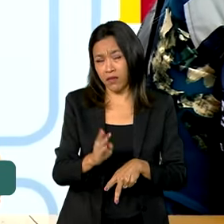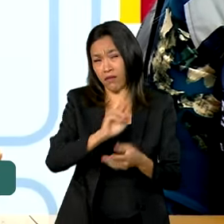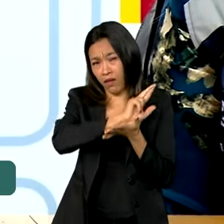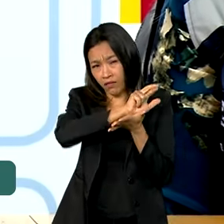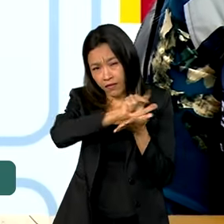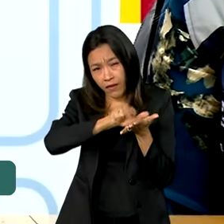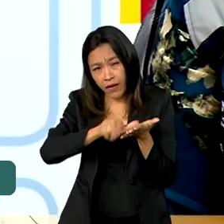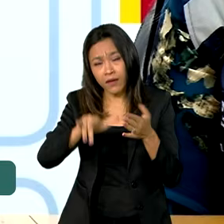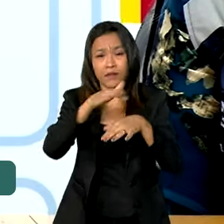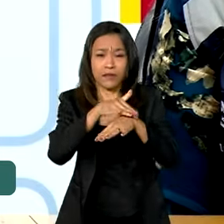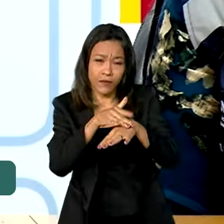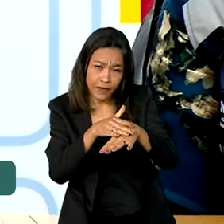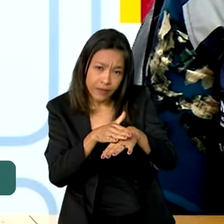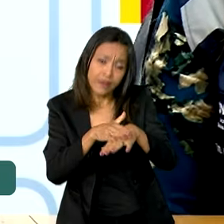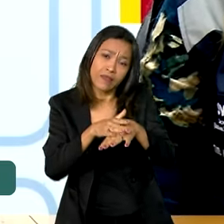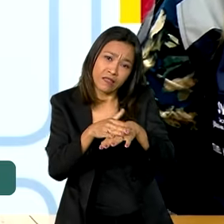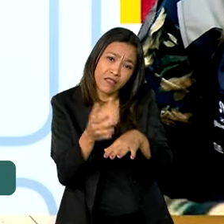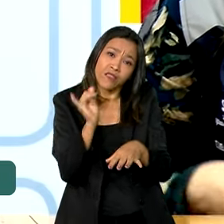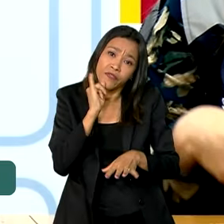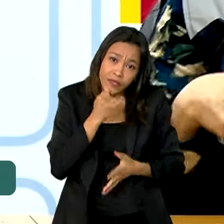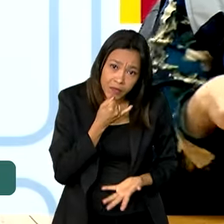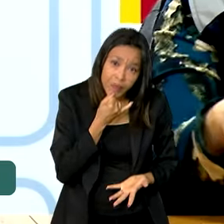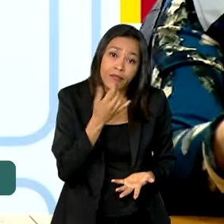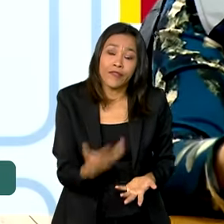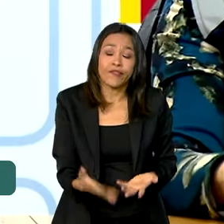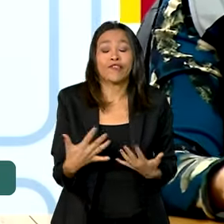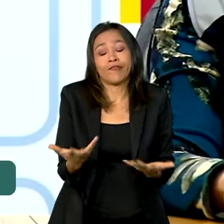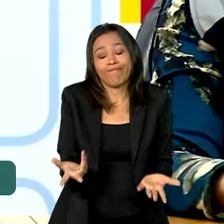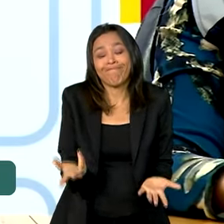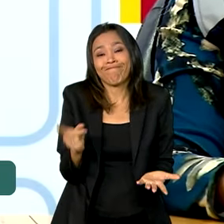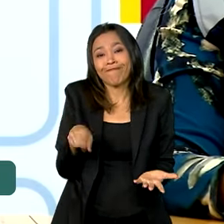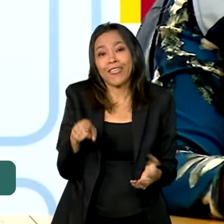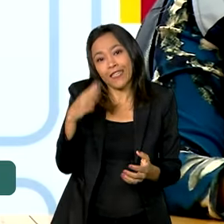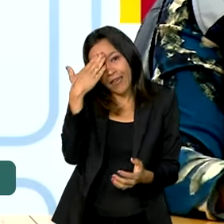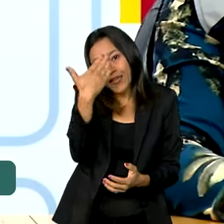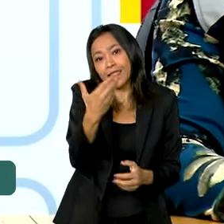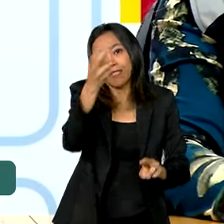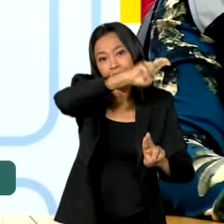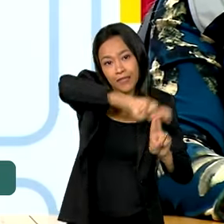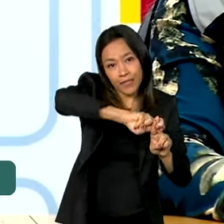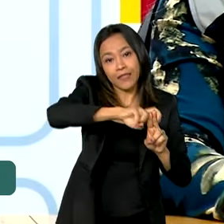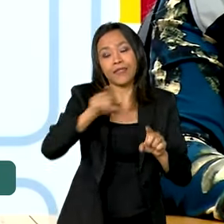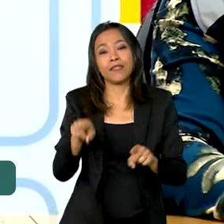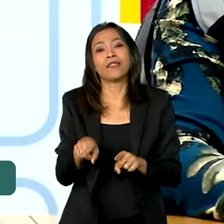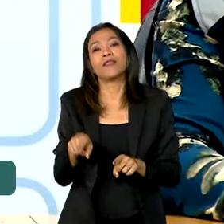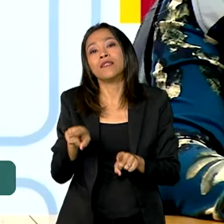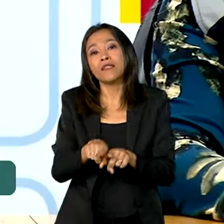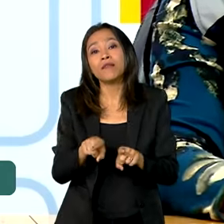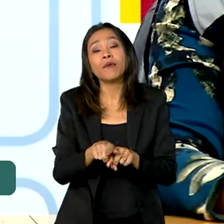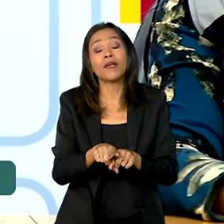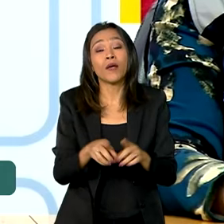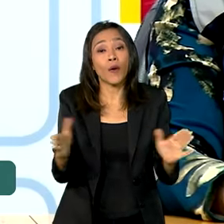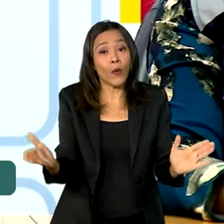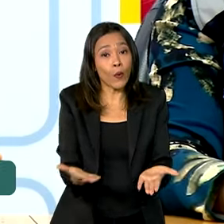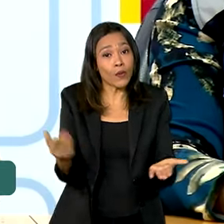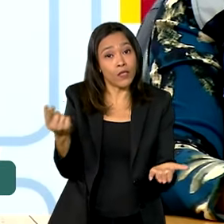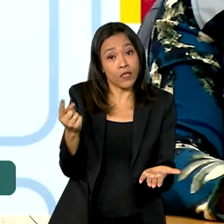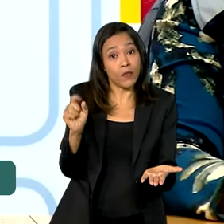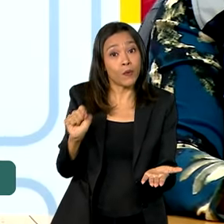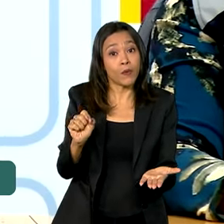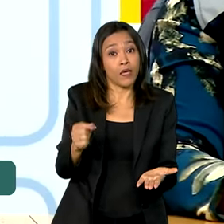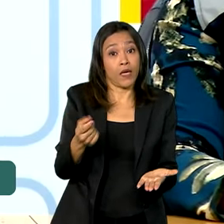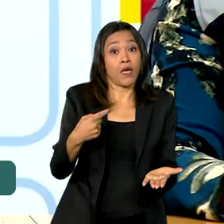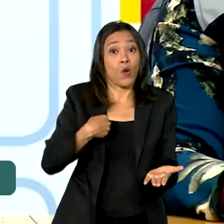podem, felizmente, graças à ciência e ao Sistema Único de Saúde, e hoje a determinação